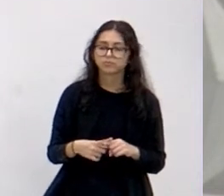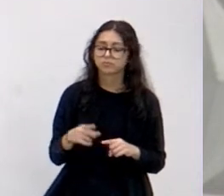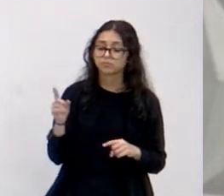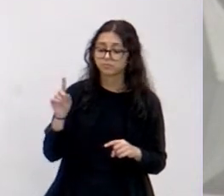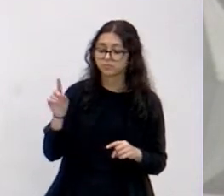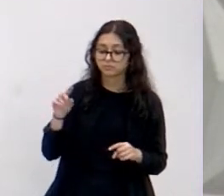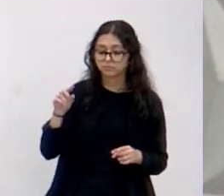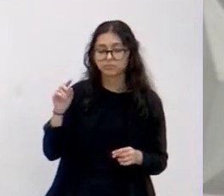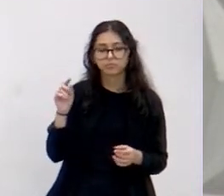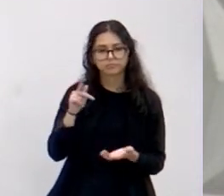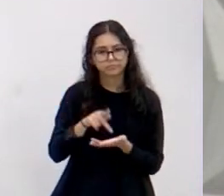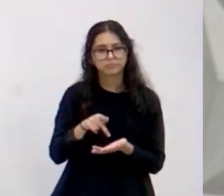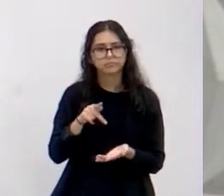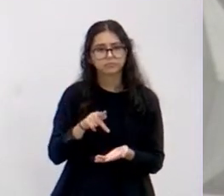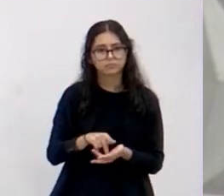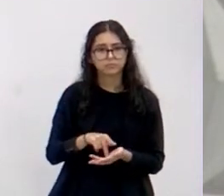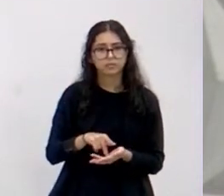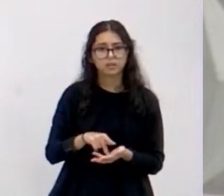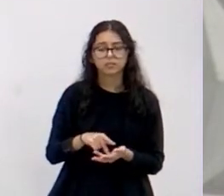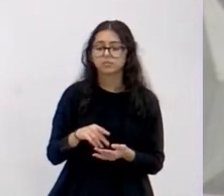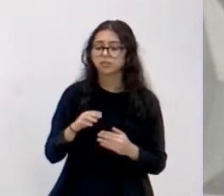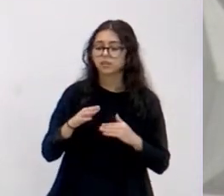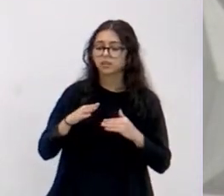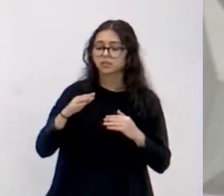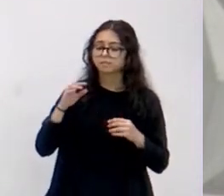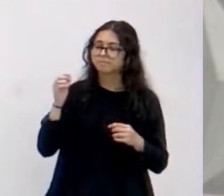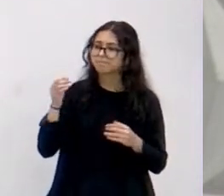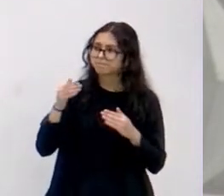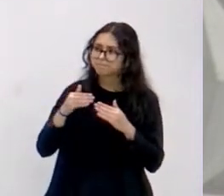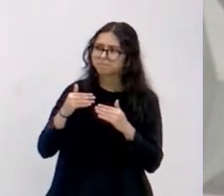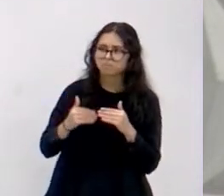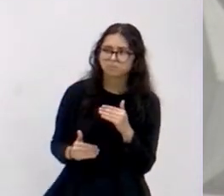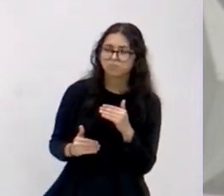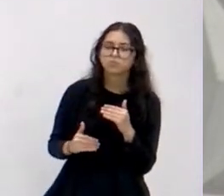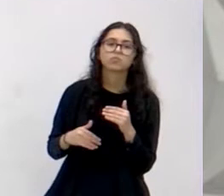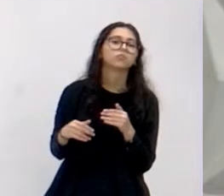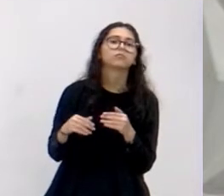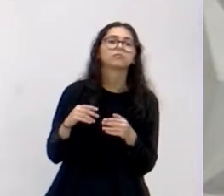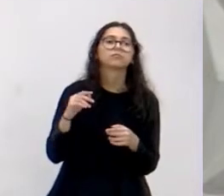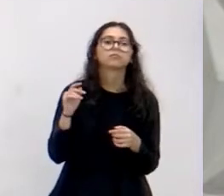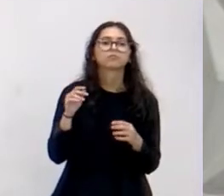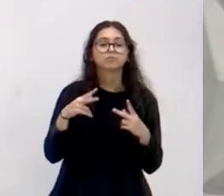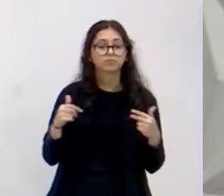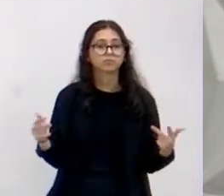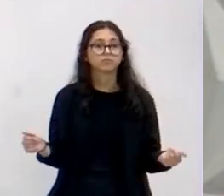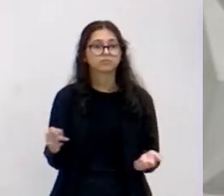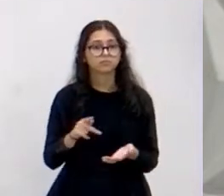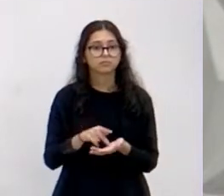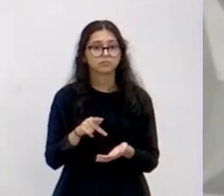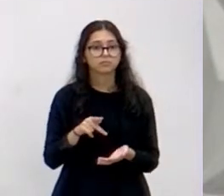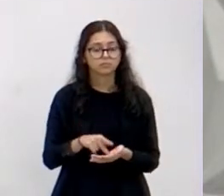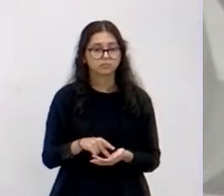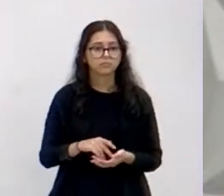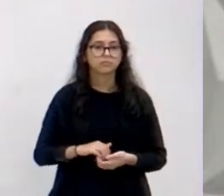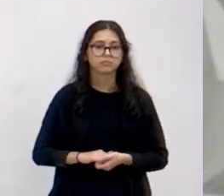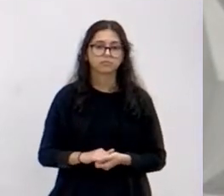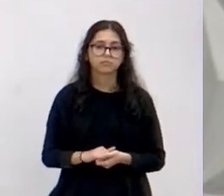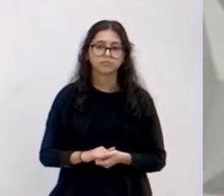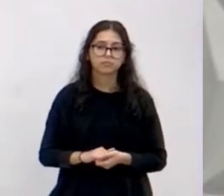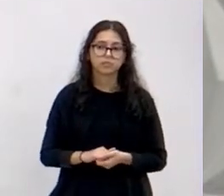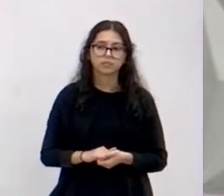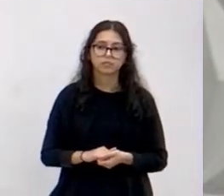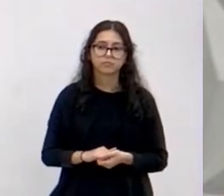que não existe oprime mais do que aquilo que existe podem colocar uma não aqui viu o que não existe